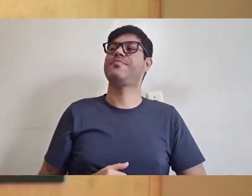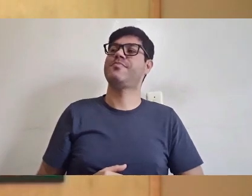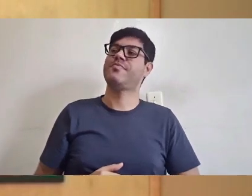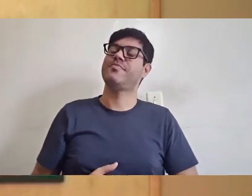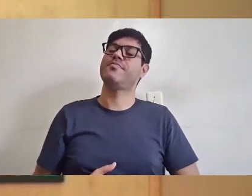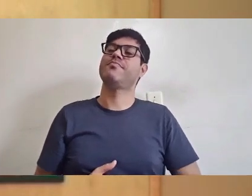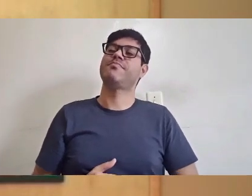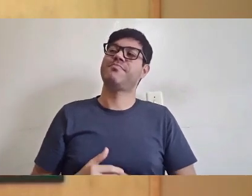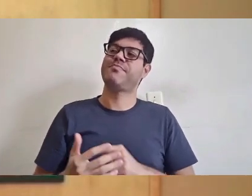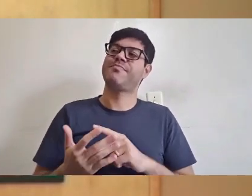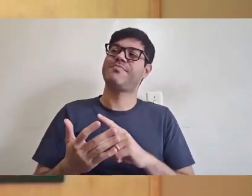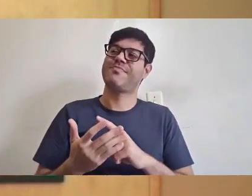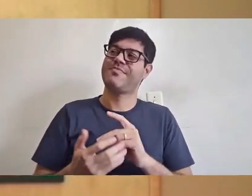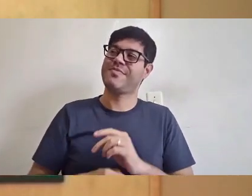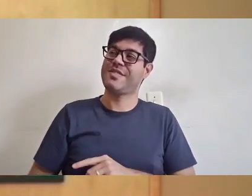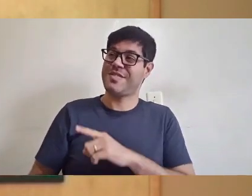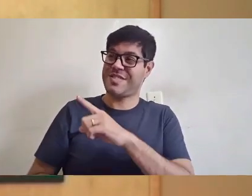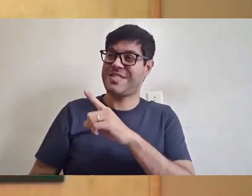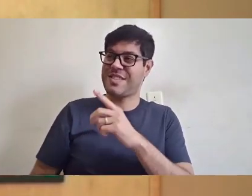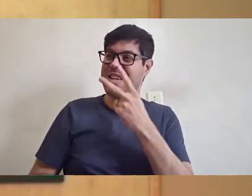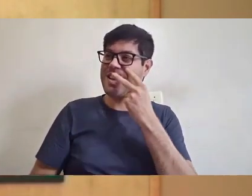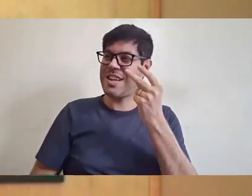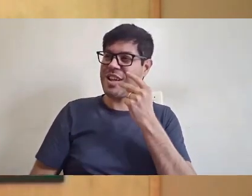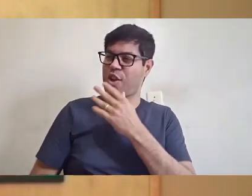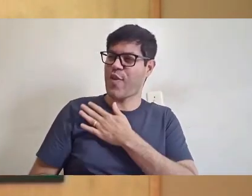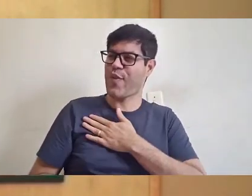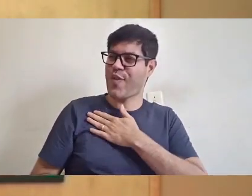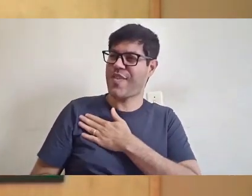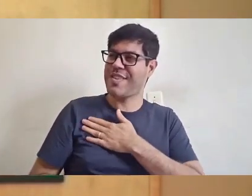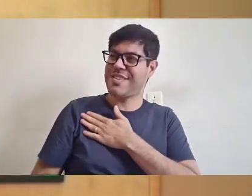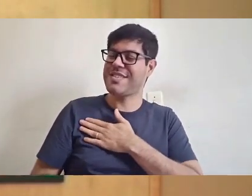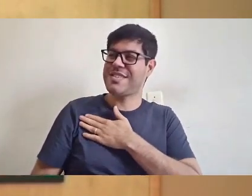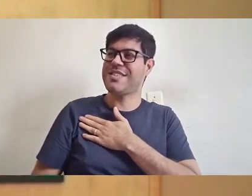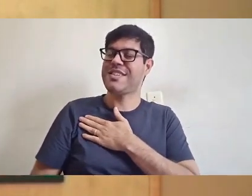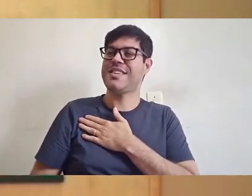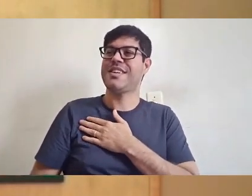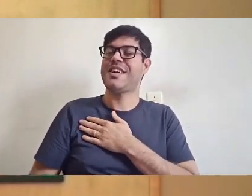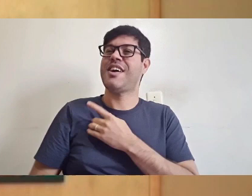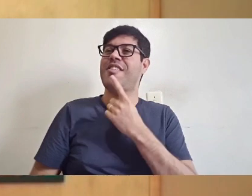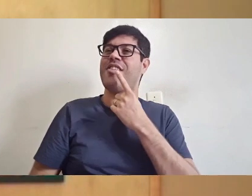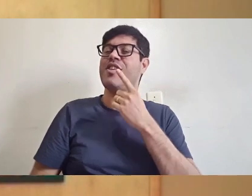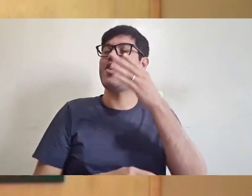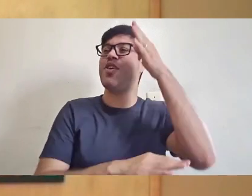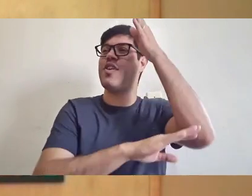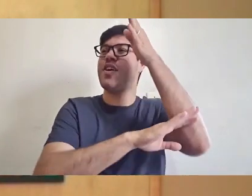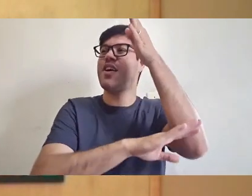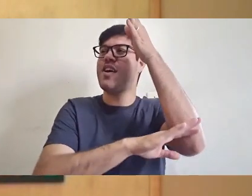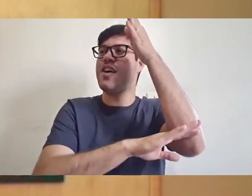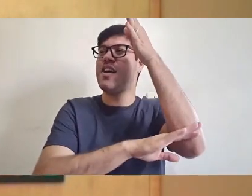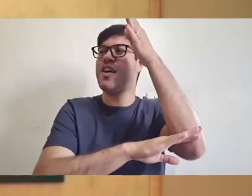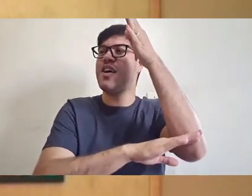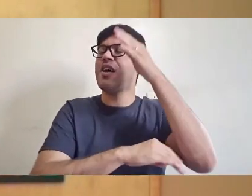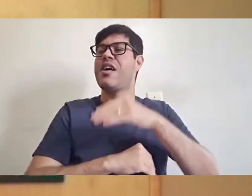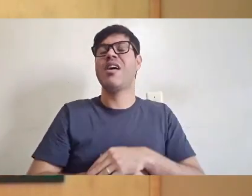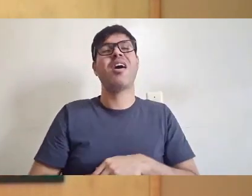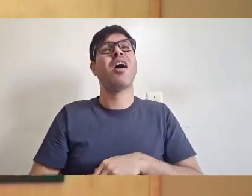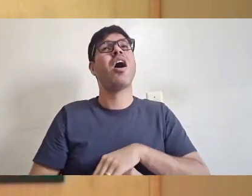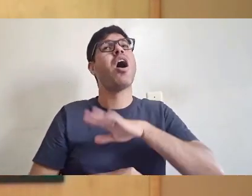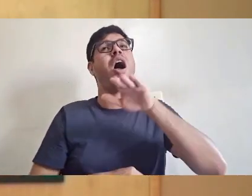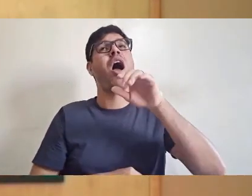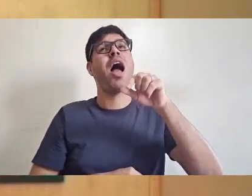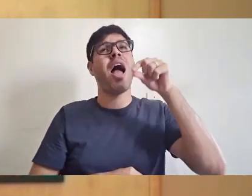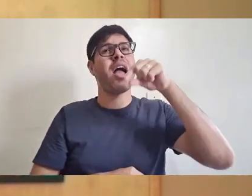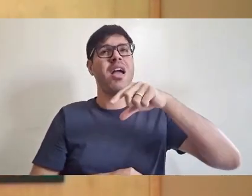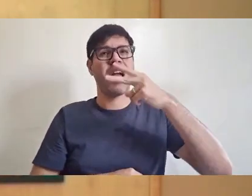que você falou, você sempre gostou de gato, né? Você falou pro rapaz do hotel lá assim, mas aqui não tem gato? O cara falou, não, mas é porque a